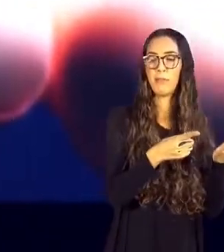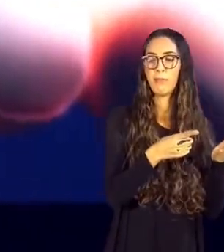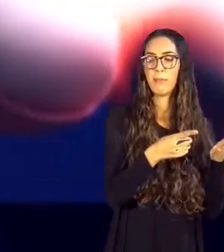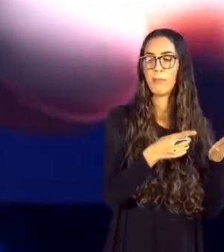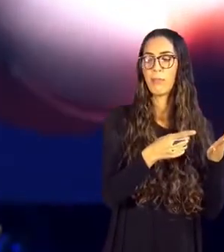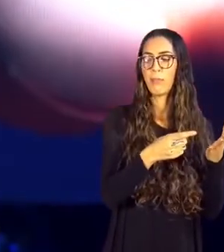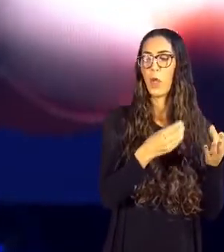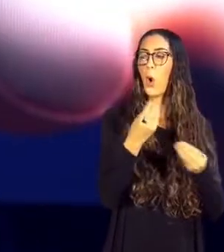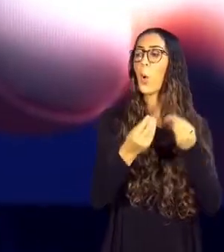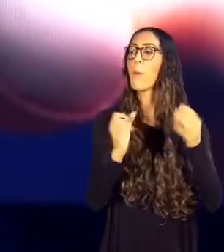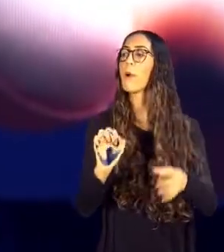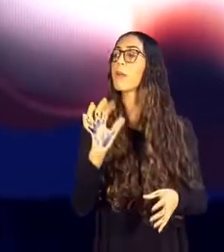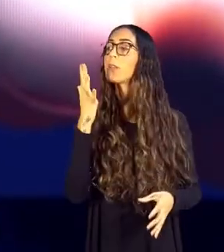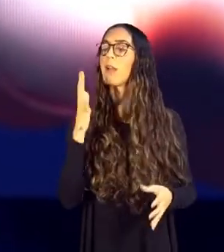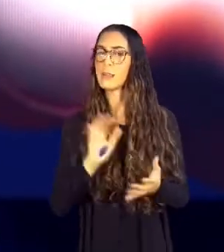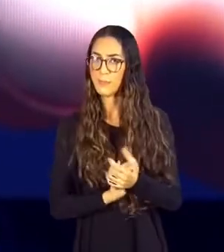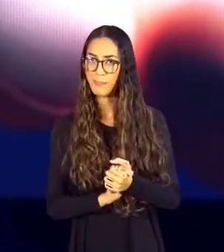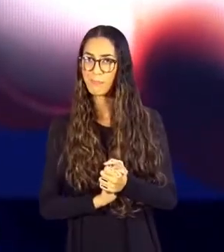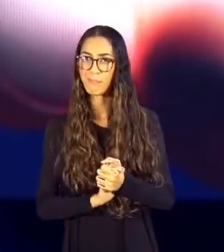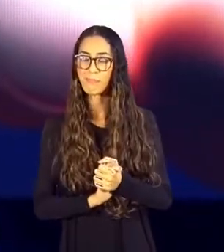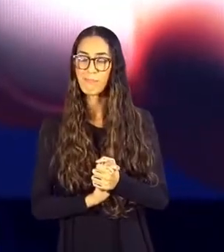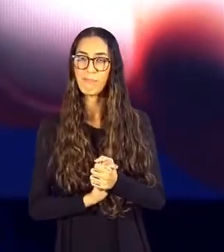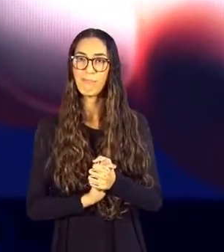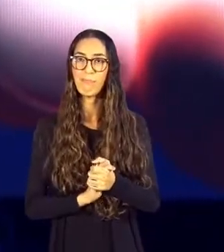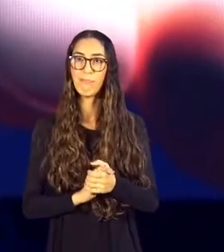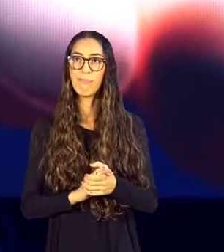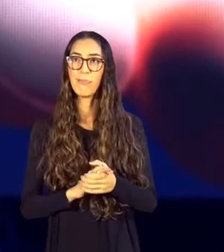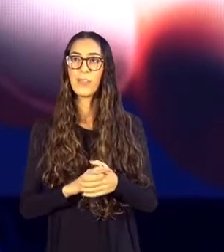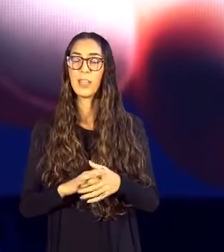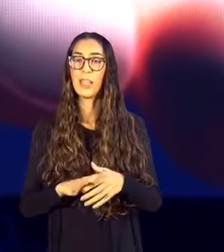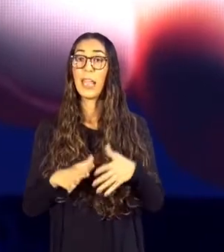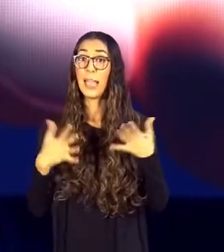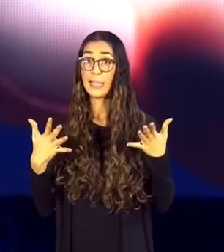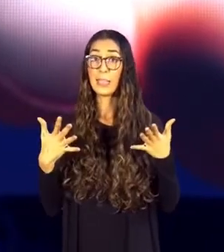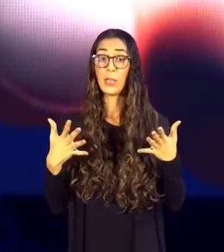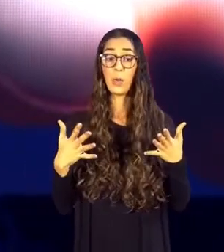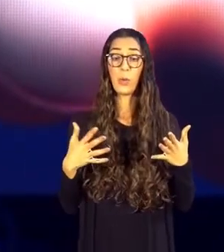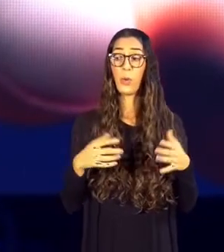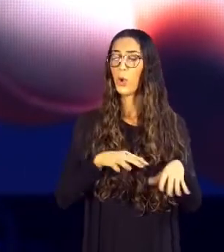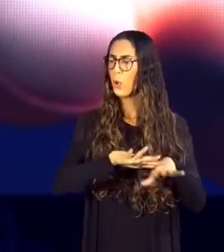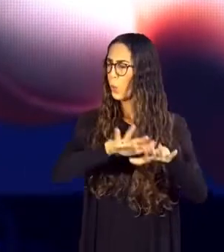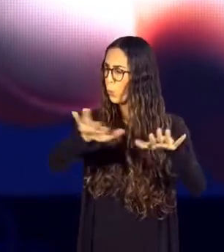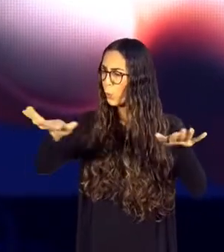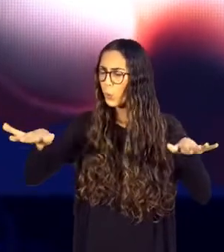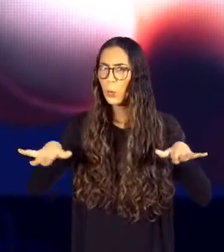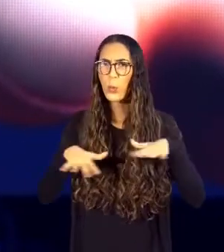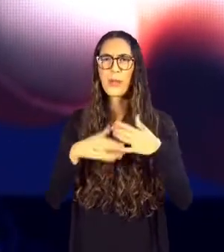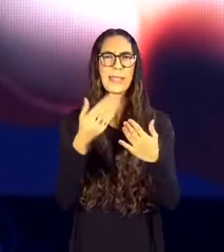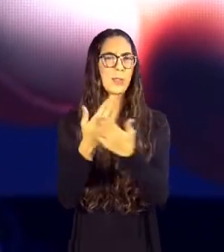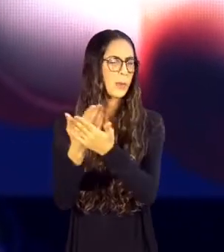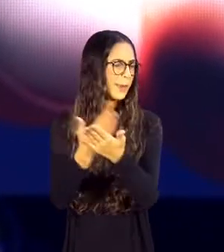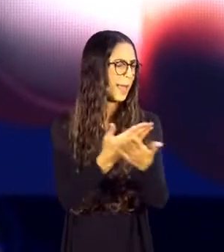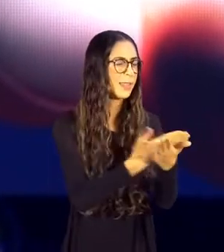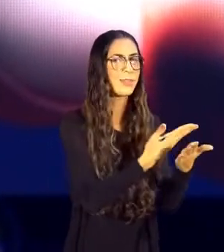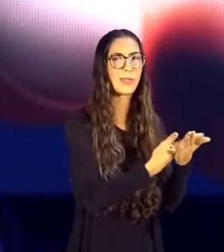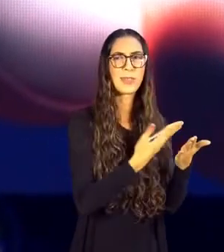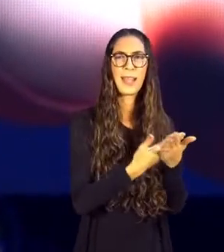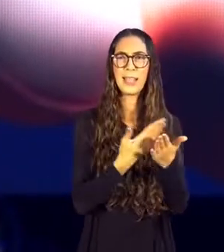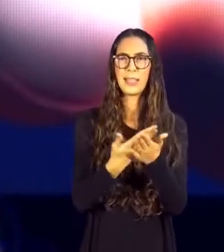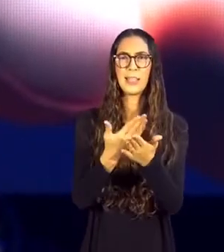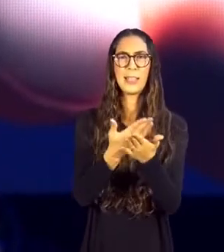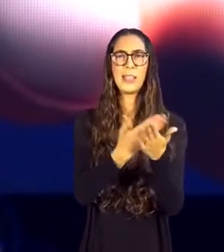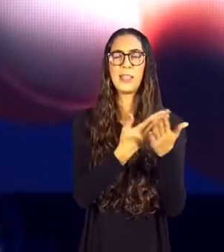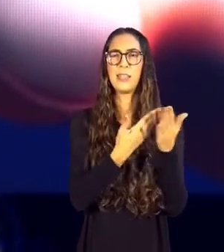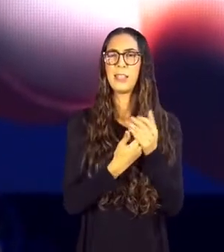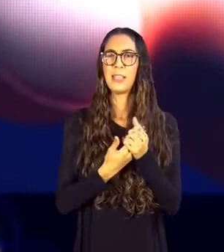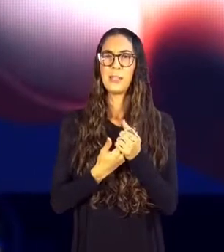E eles começaram a estudar e fizeram os cálculos. Depois de finalizar os cálculos, ele chamou um conselho americano de ciências para corrigir